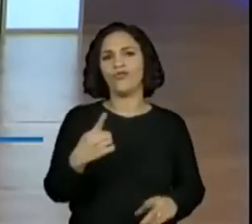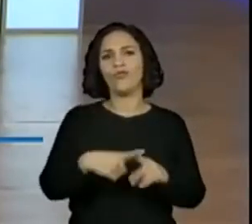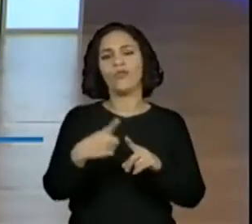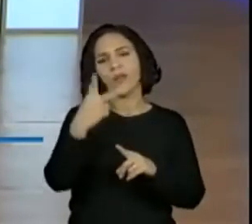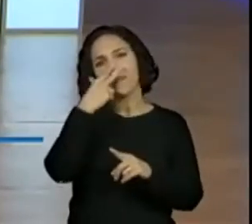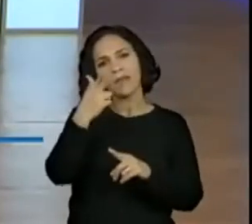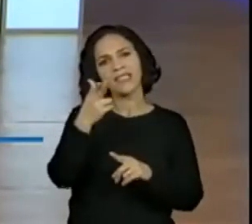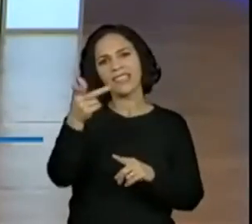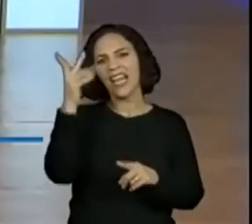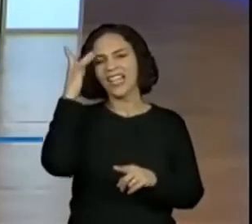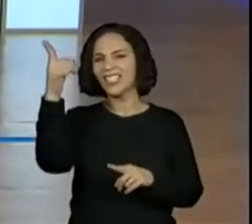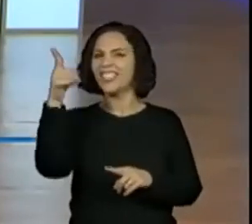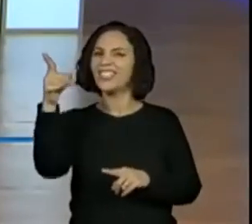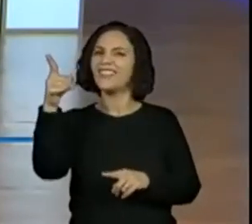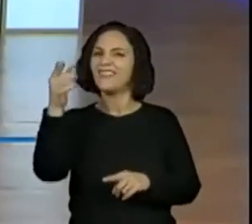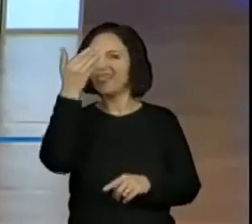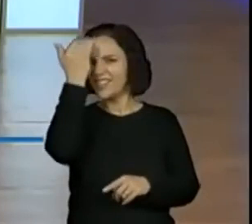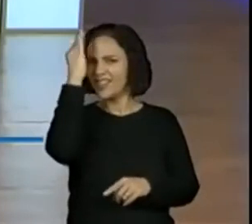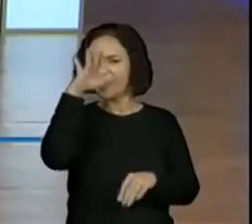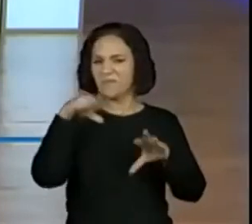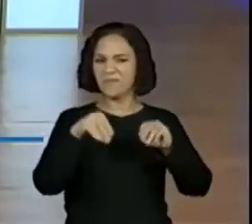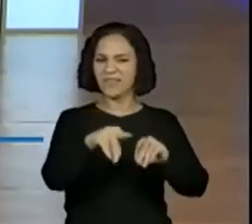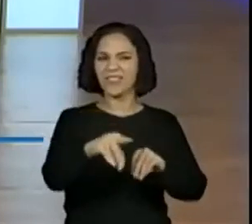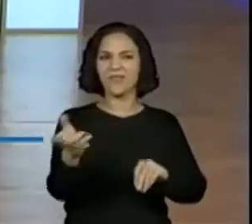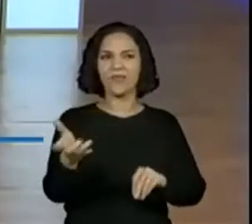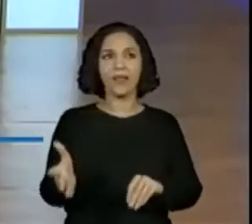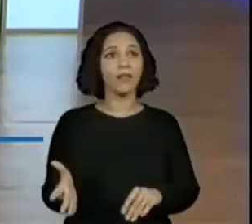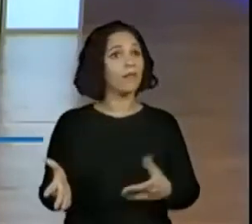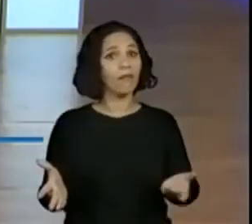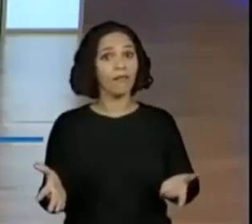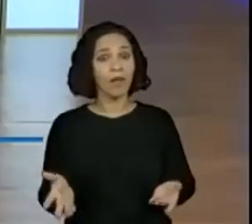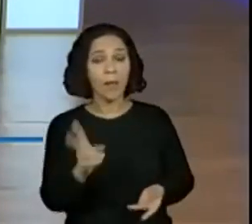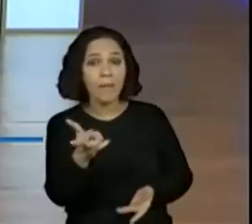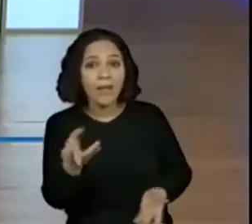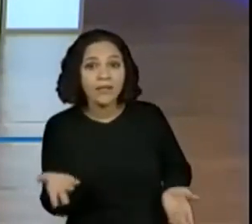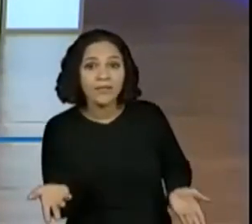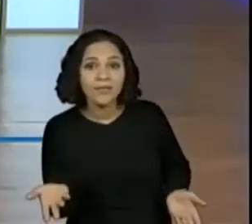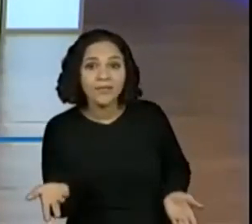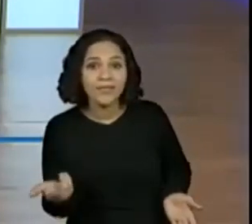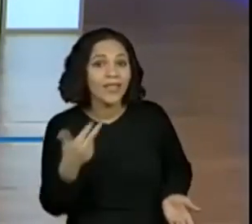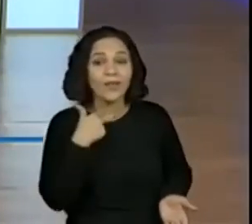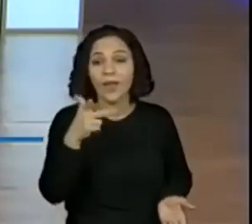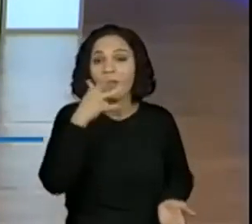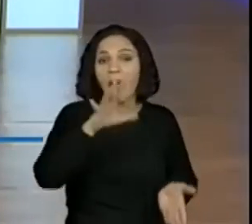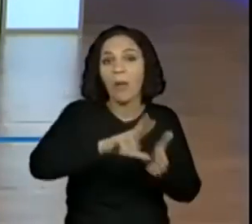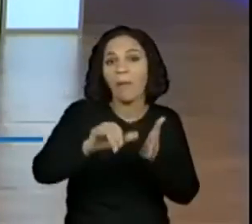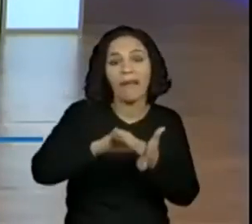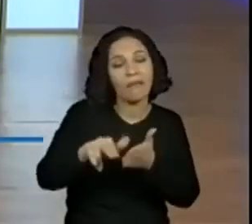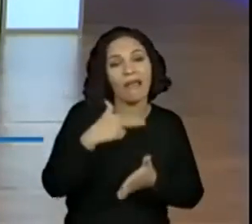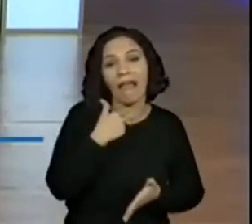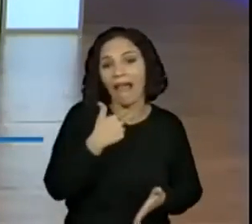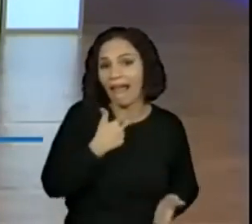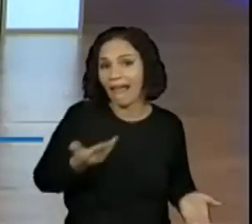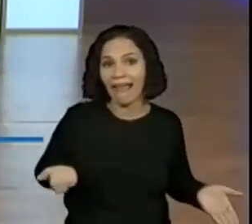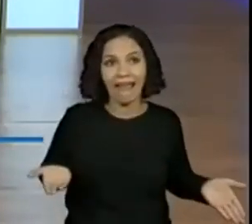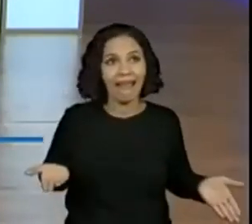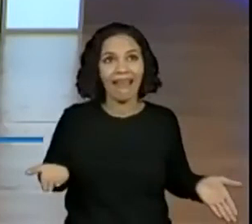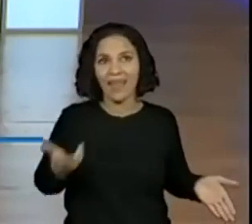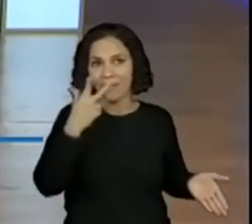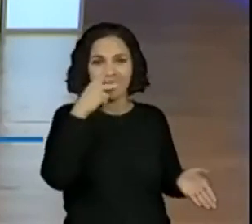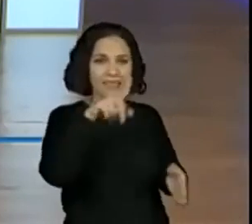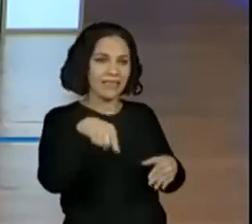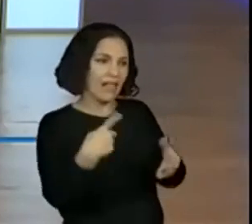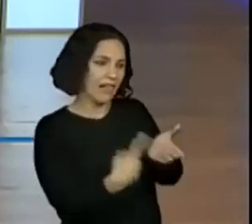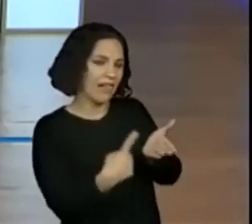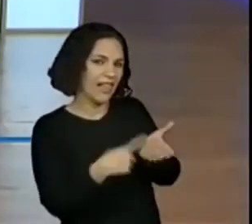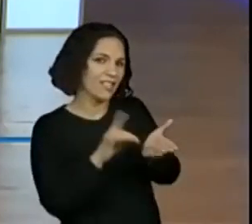acha que o professor Jonas fez alguma coisa nesse dado mesmo você tá usando o mesmo não tem nem como só fez alguma coisa Alguma